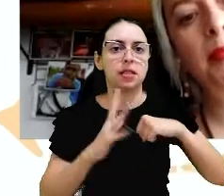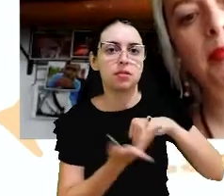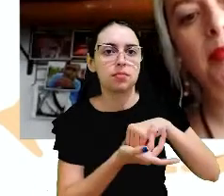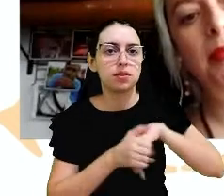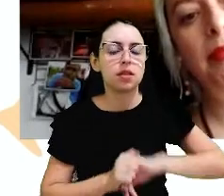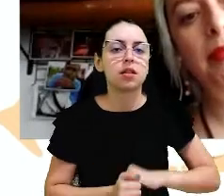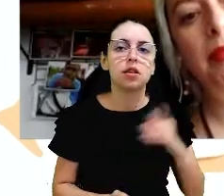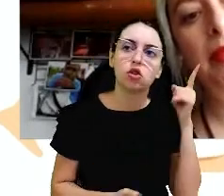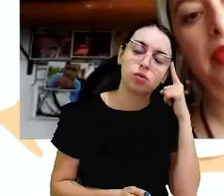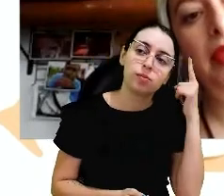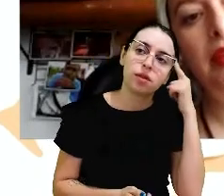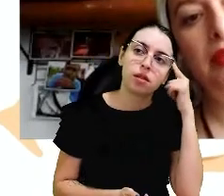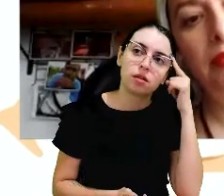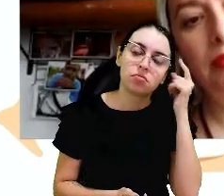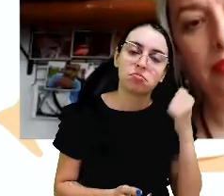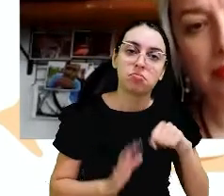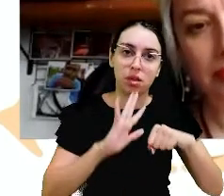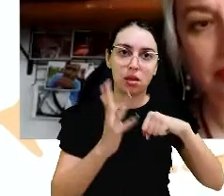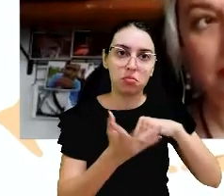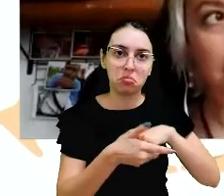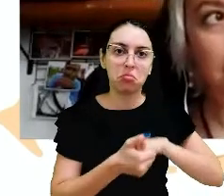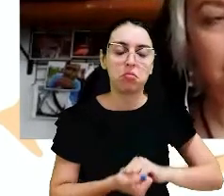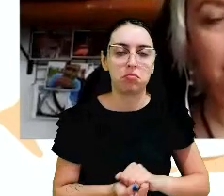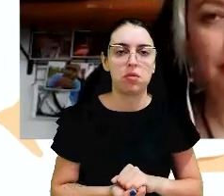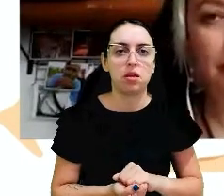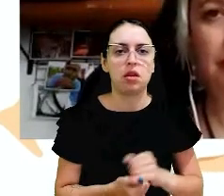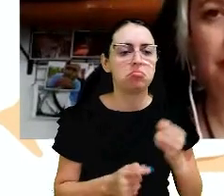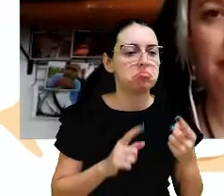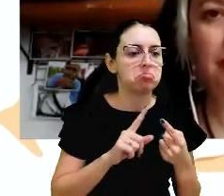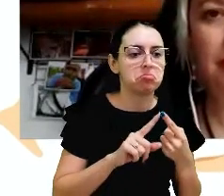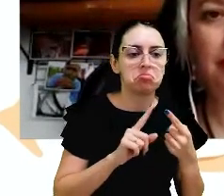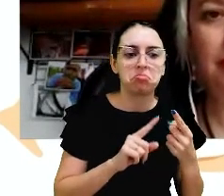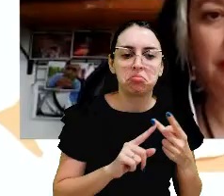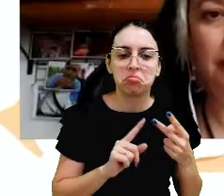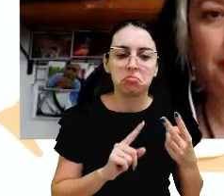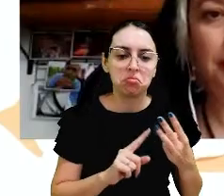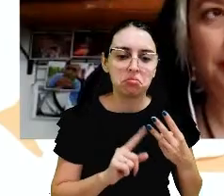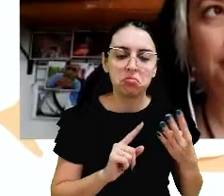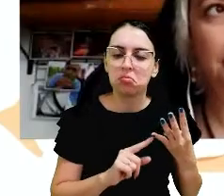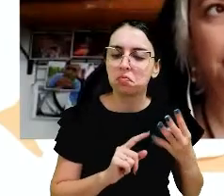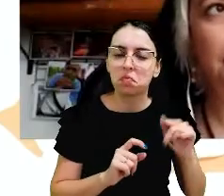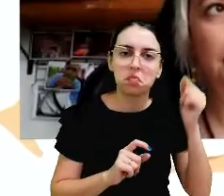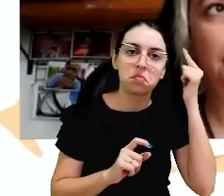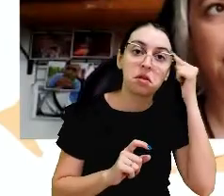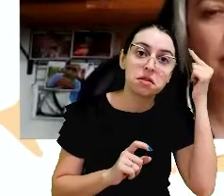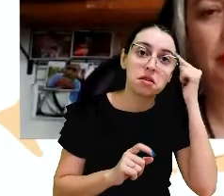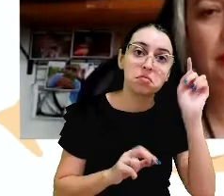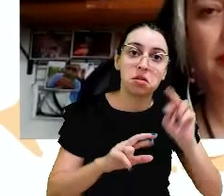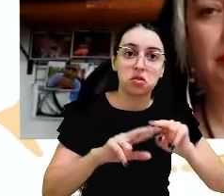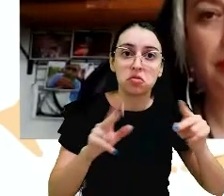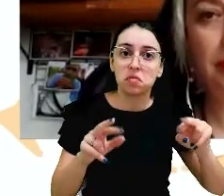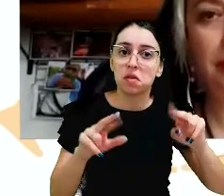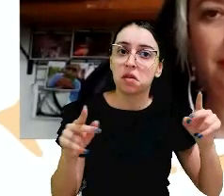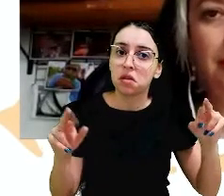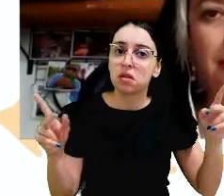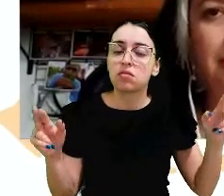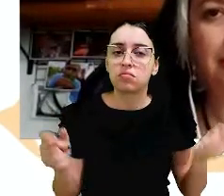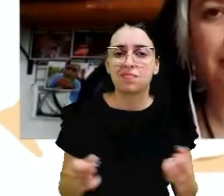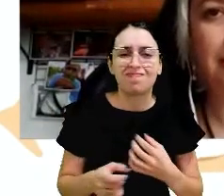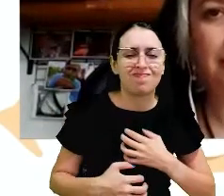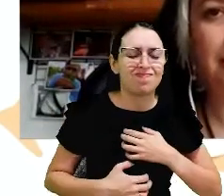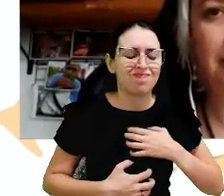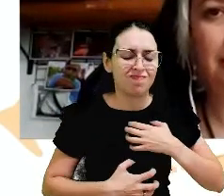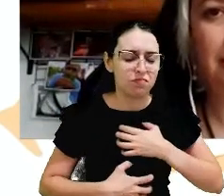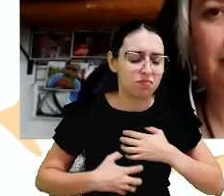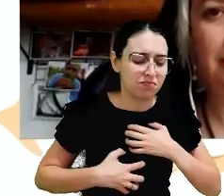a gente pensa em pandemia, cada um de nós tem uma dor